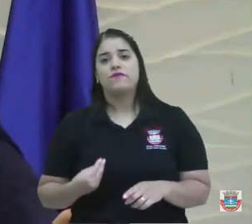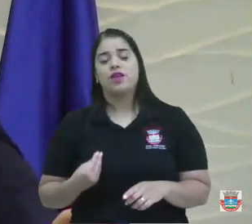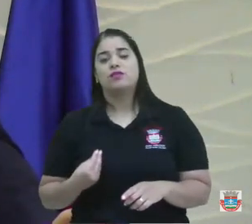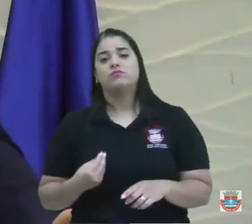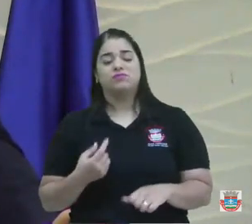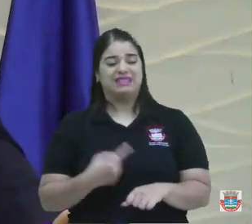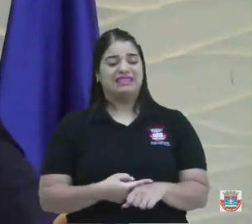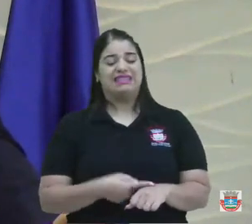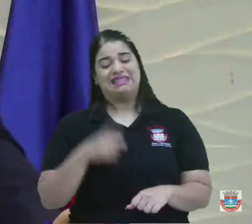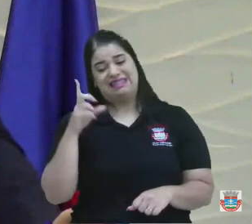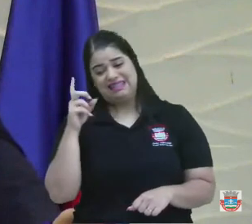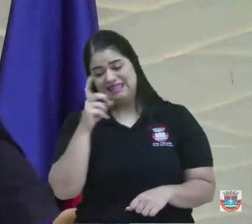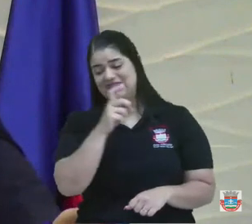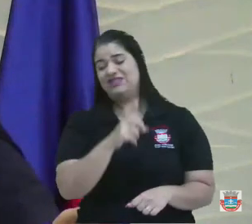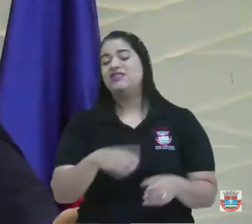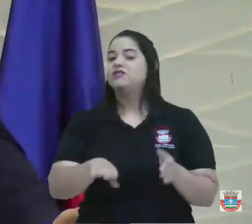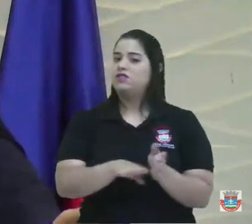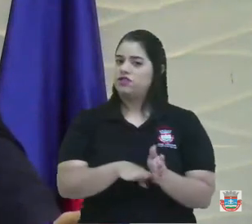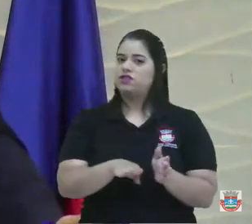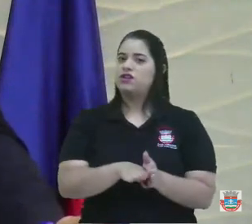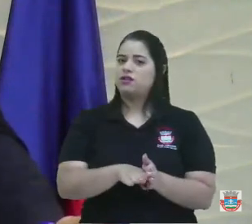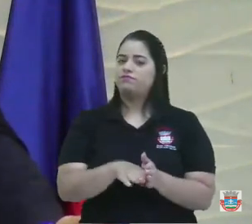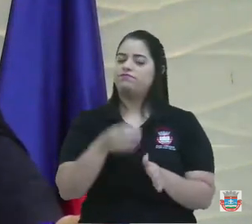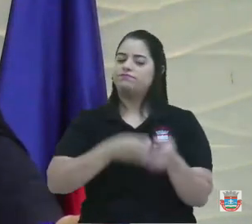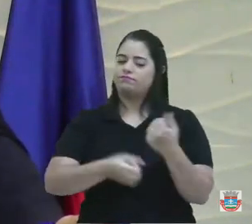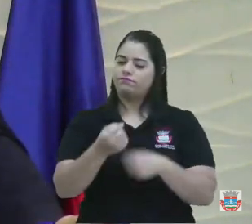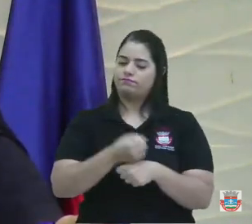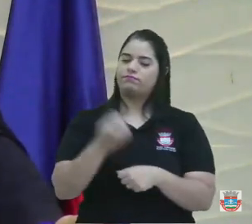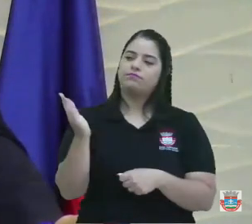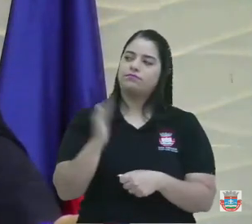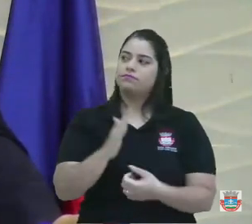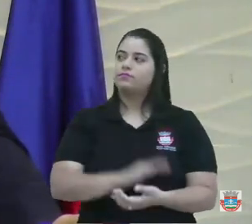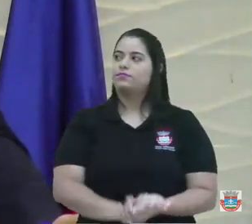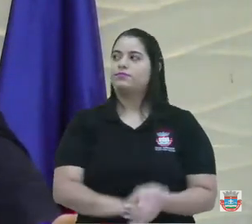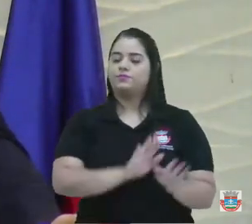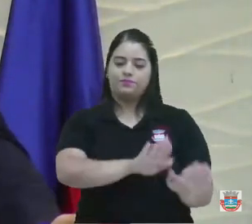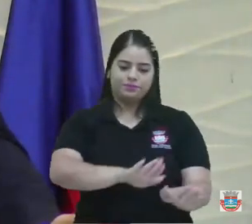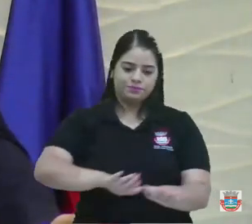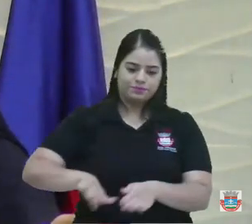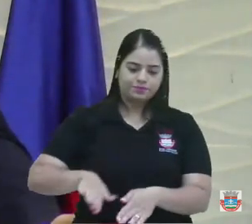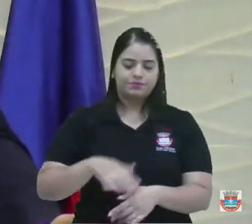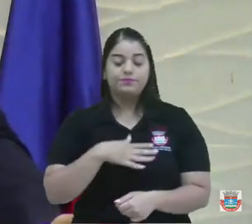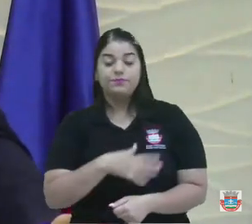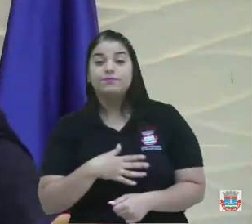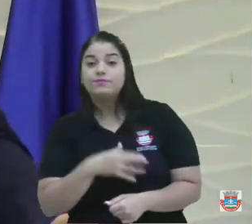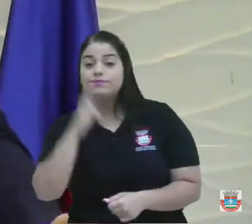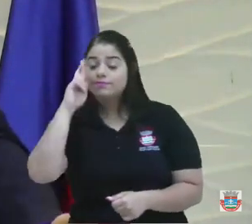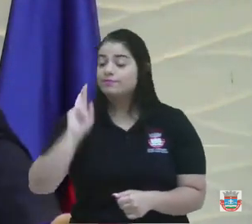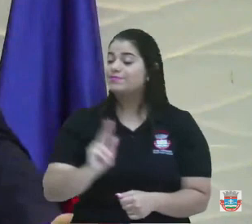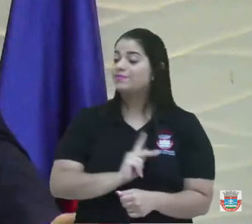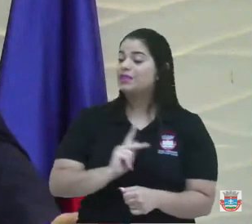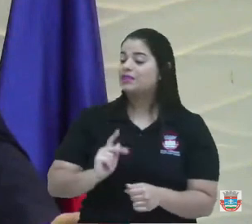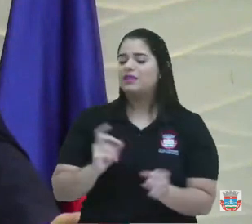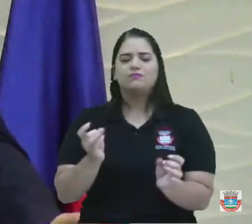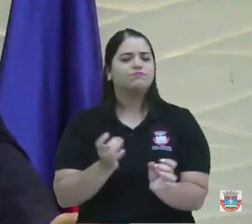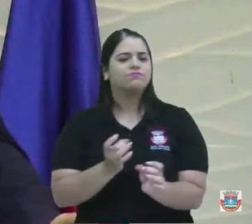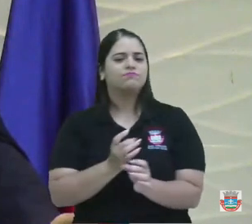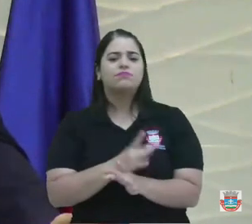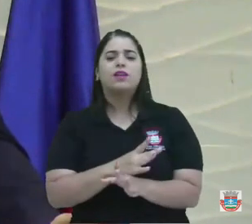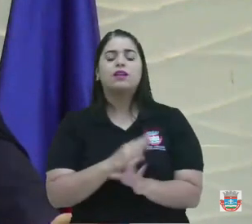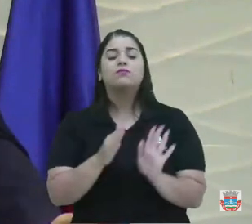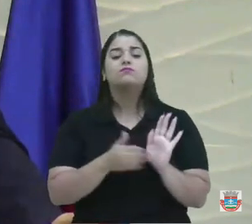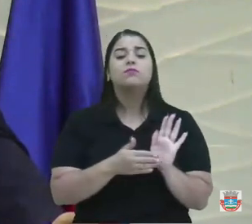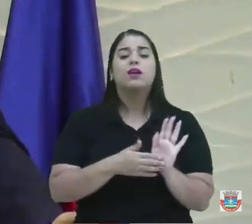difíceis que estão por vir a partir do próximo ano. E gostaria, senhor presidente, de encerrar nessa pauta,